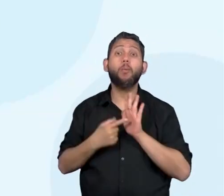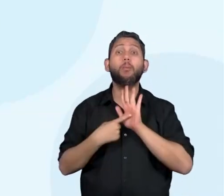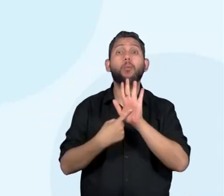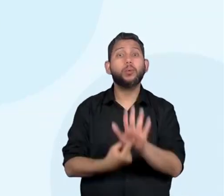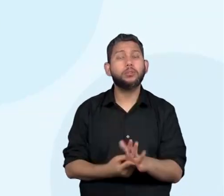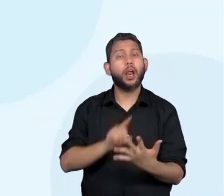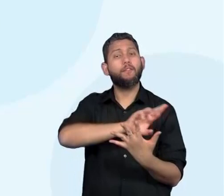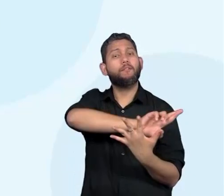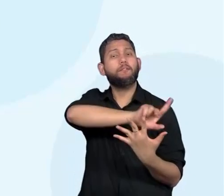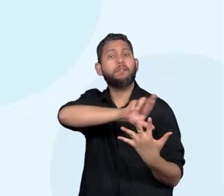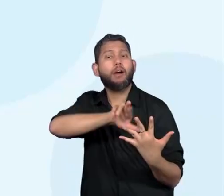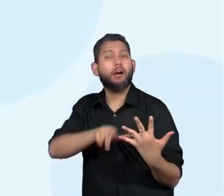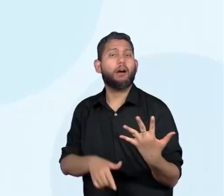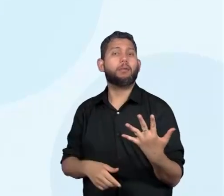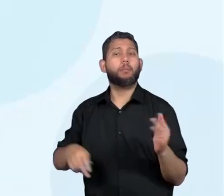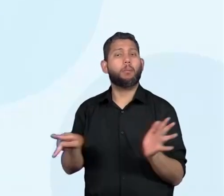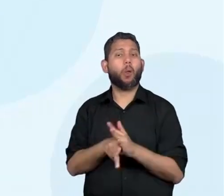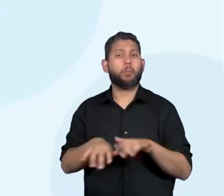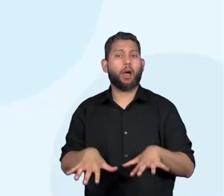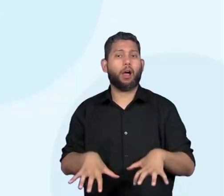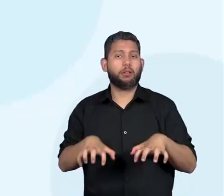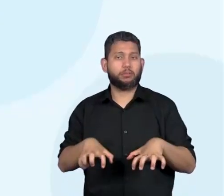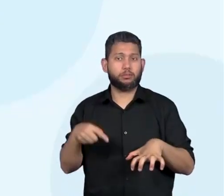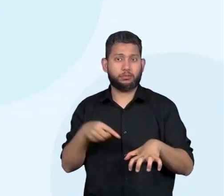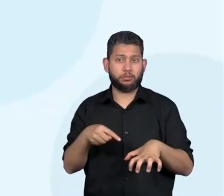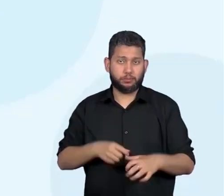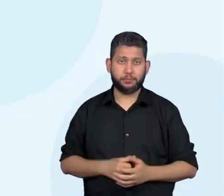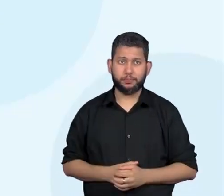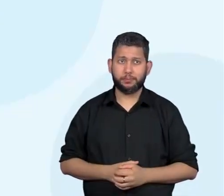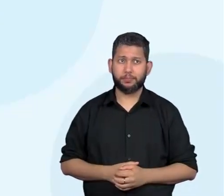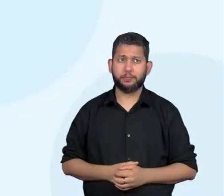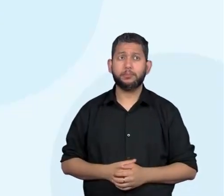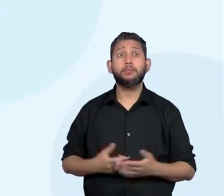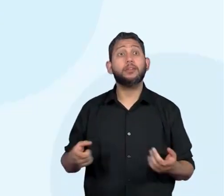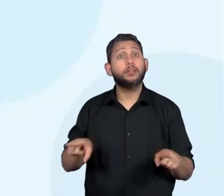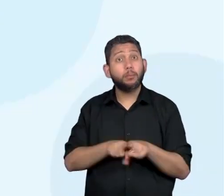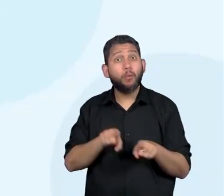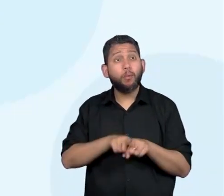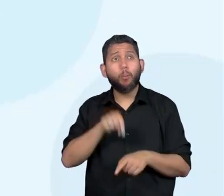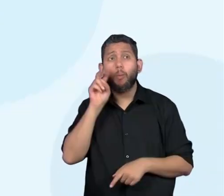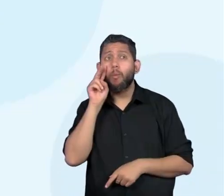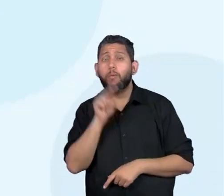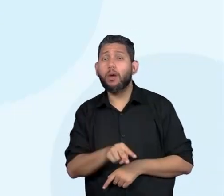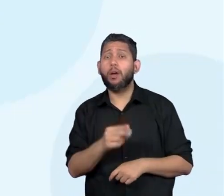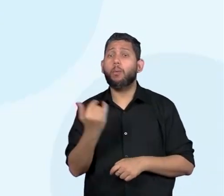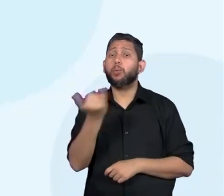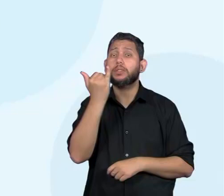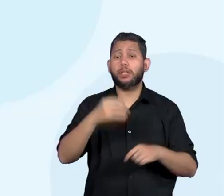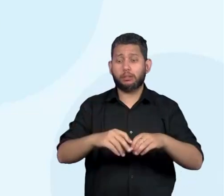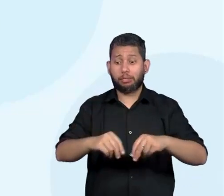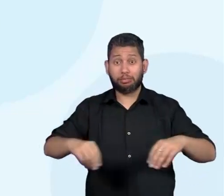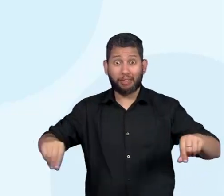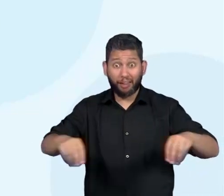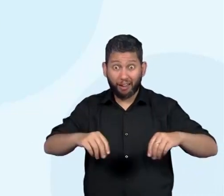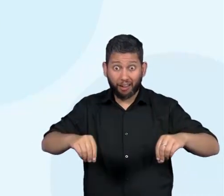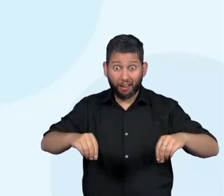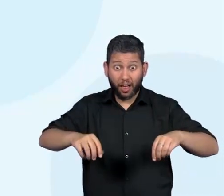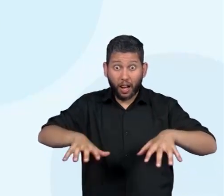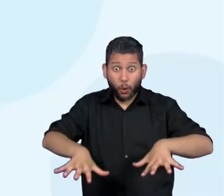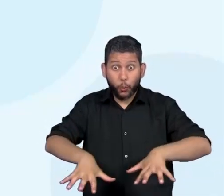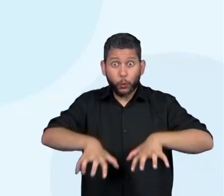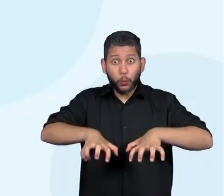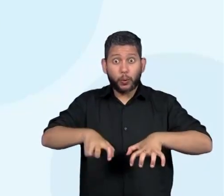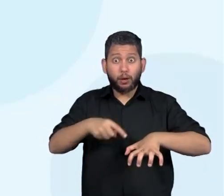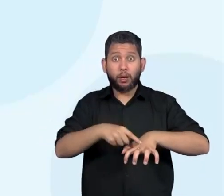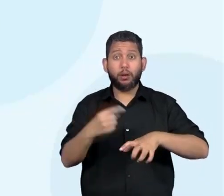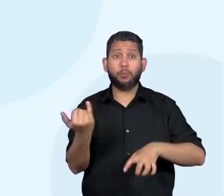tipos de raízes existentes. E que mais? É observar, né, e compreender a importância das raízes para o solo